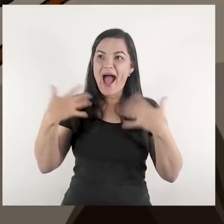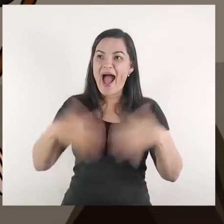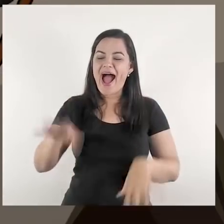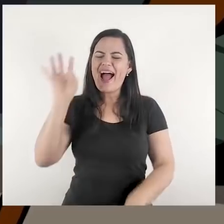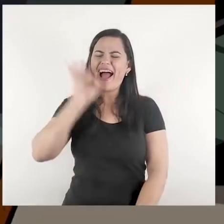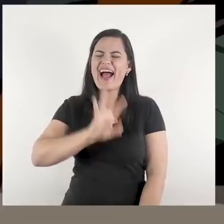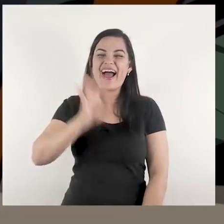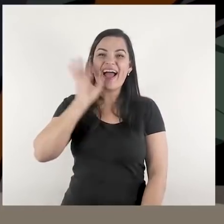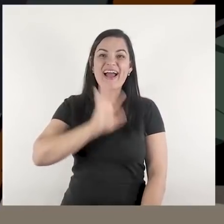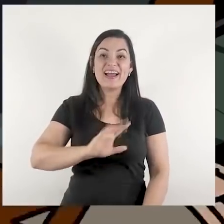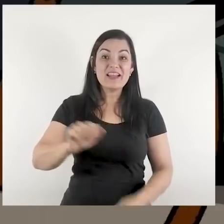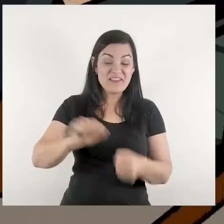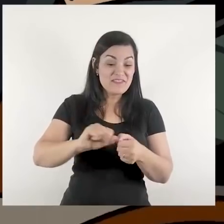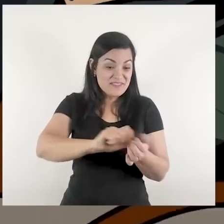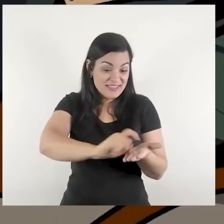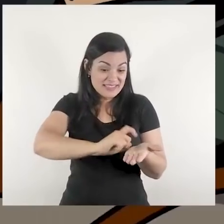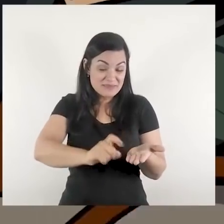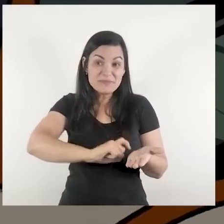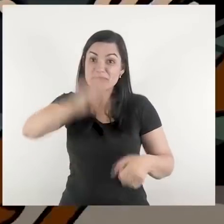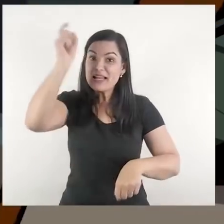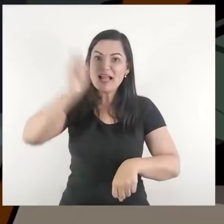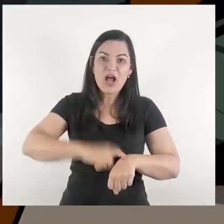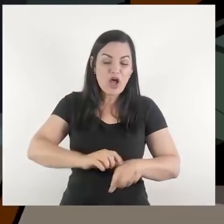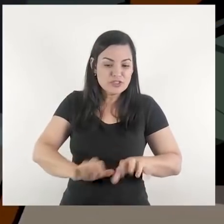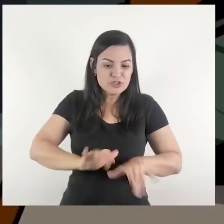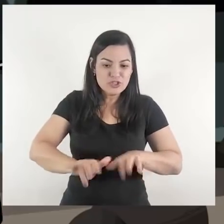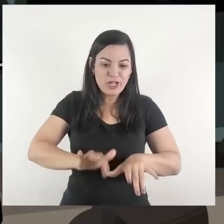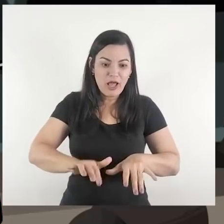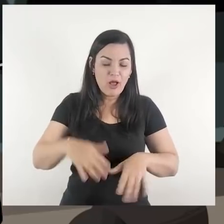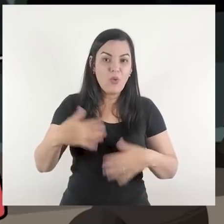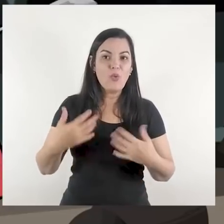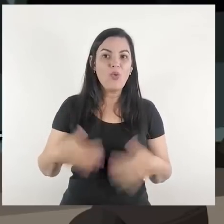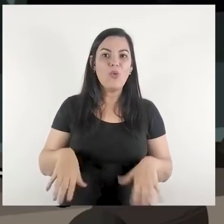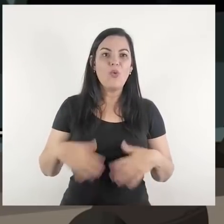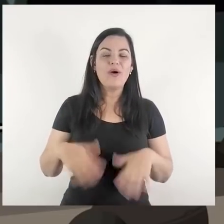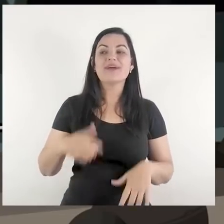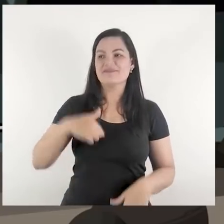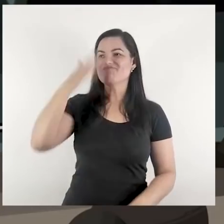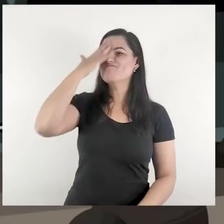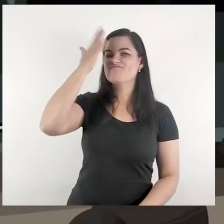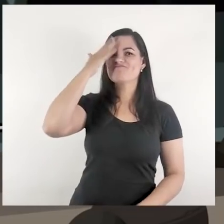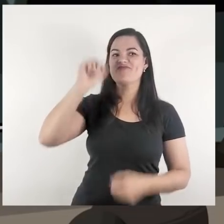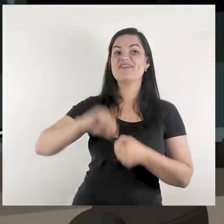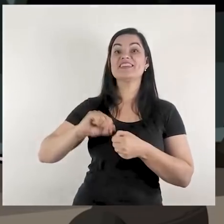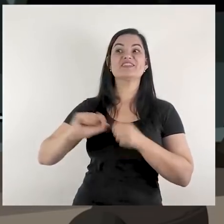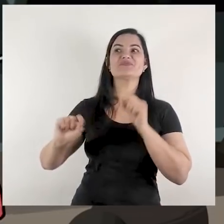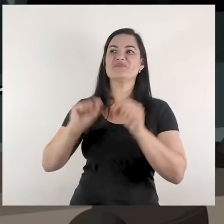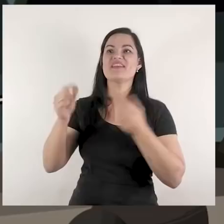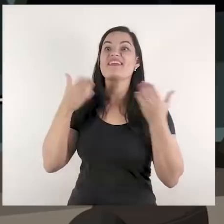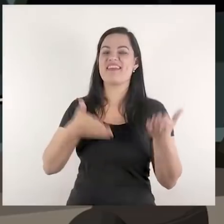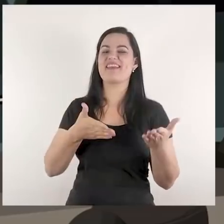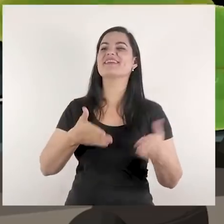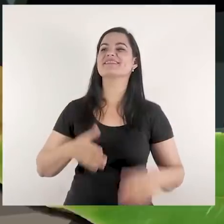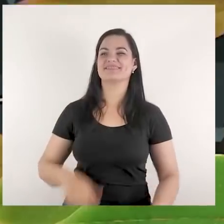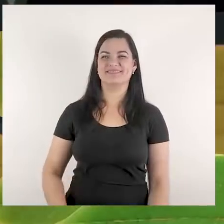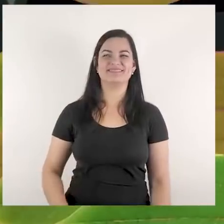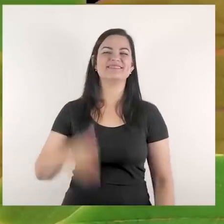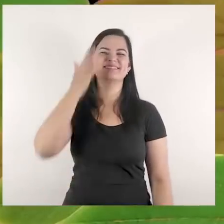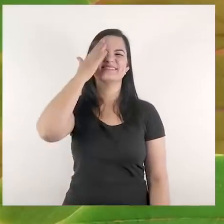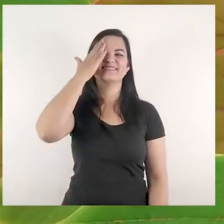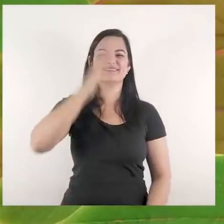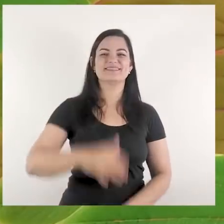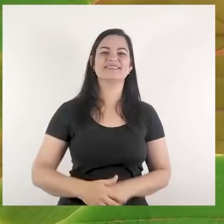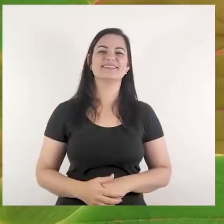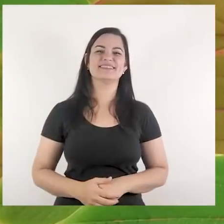Uma máquina que imprime ao mesmo tempo que a gente digita. E eu já sei o que fazer com ela, Zico.